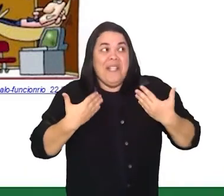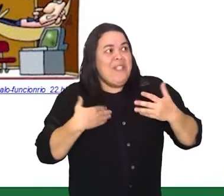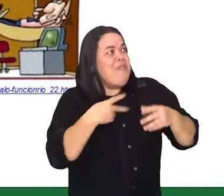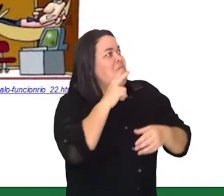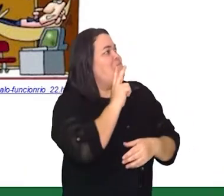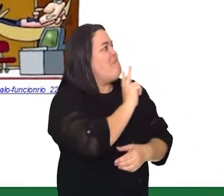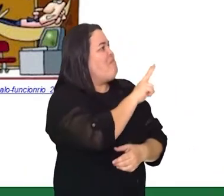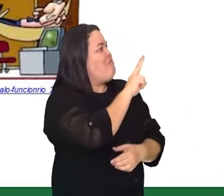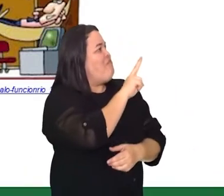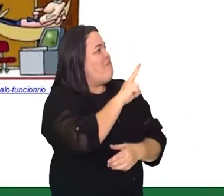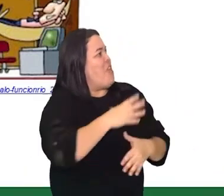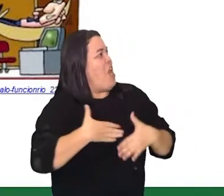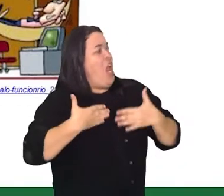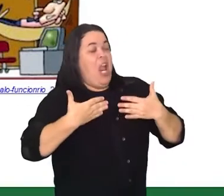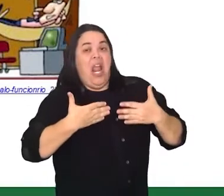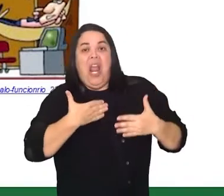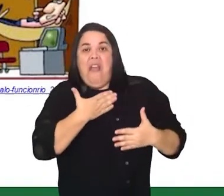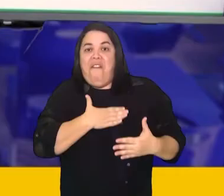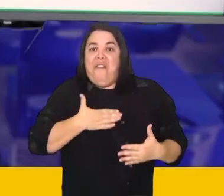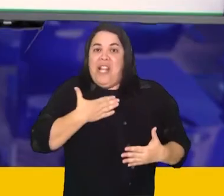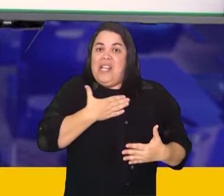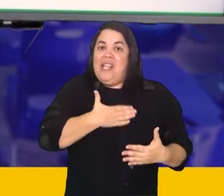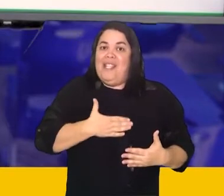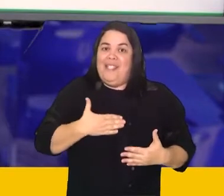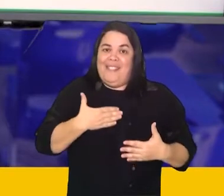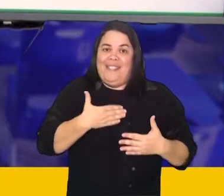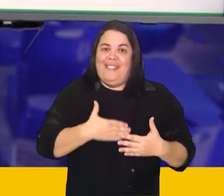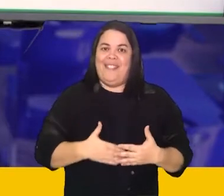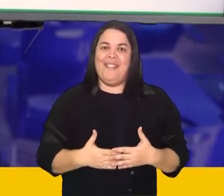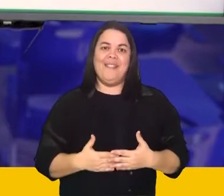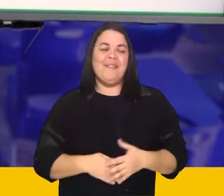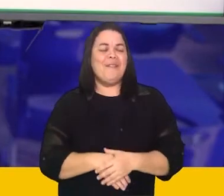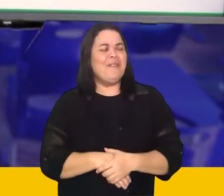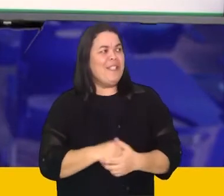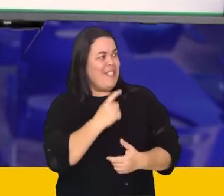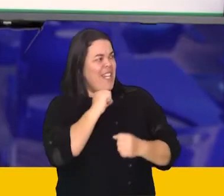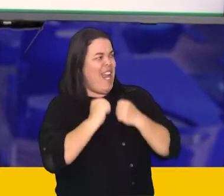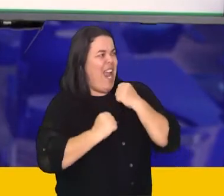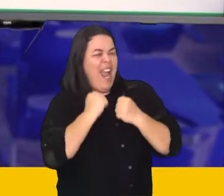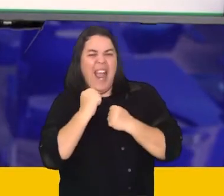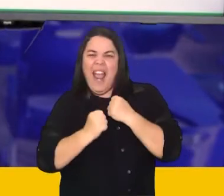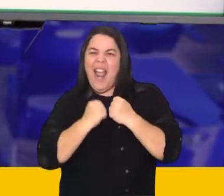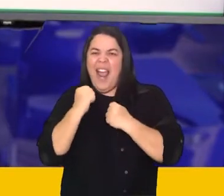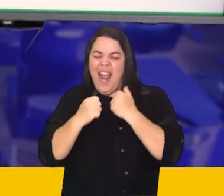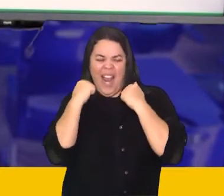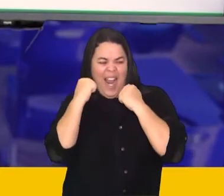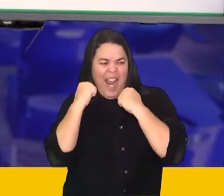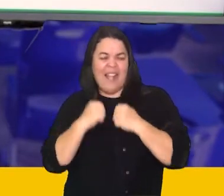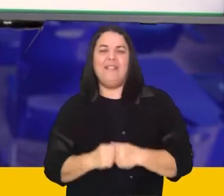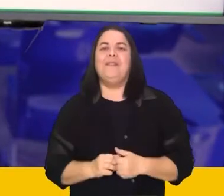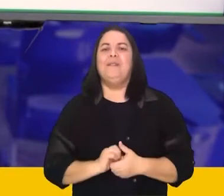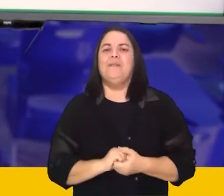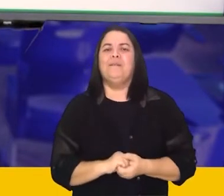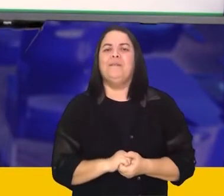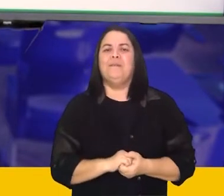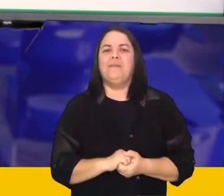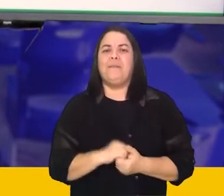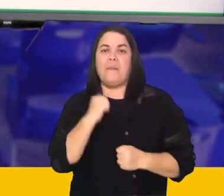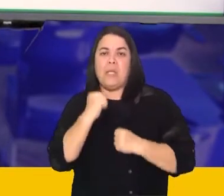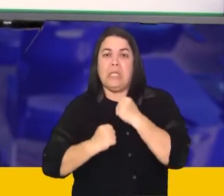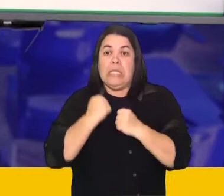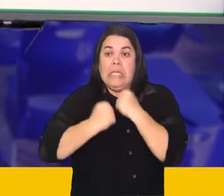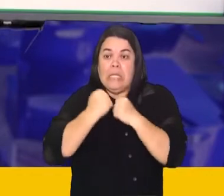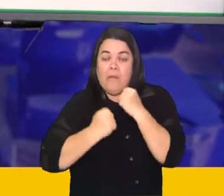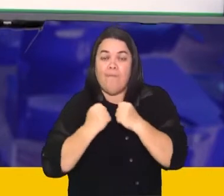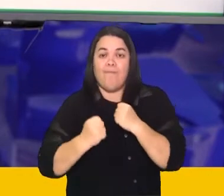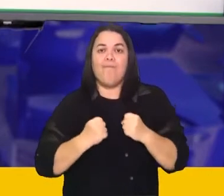Vejam a expressão facial dele, né, um sorriso. Depois ele sai correndo, essa ideia de movimento está ali também representada. Ele sai correndo